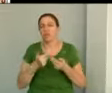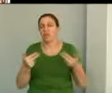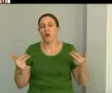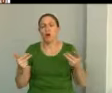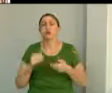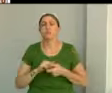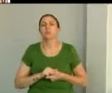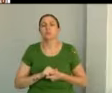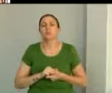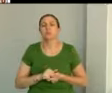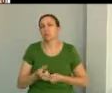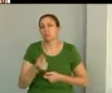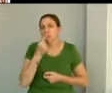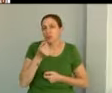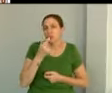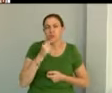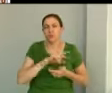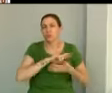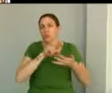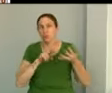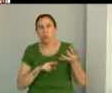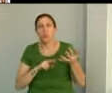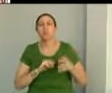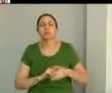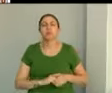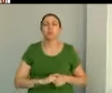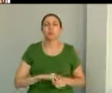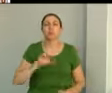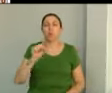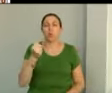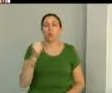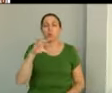distribui gratuitamente, medicamentos,